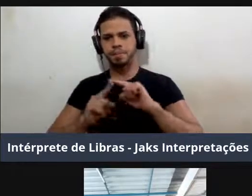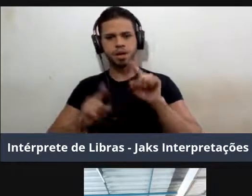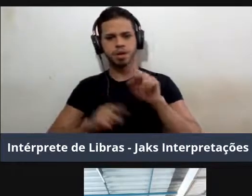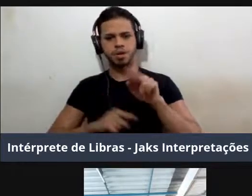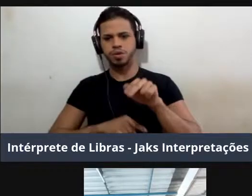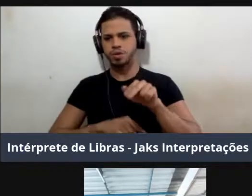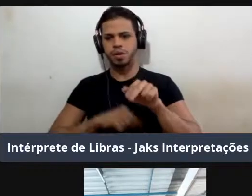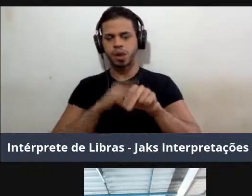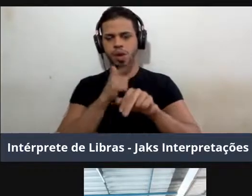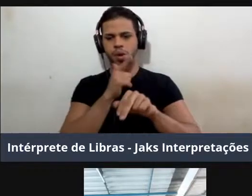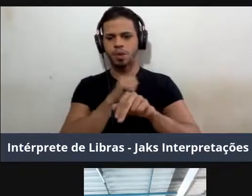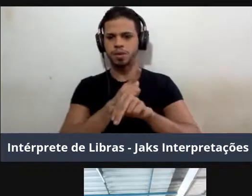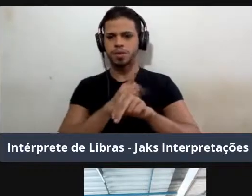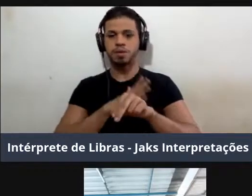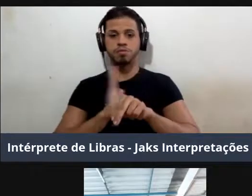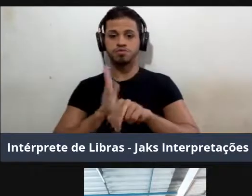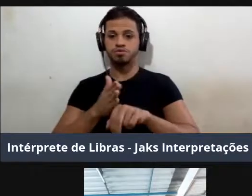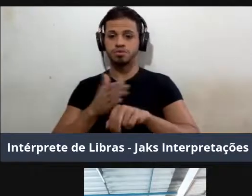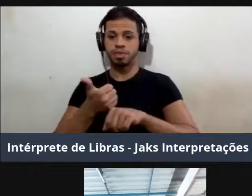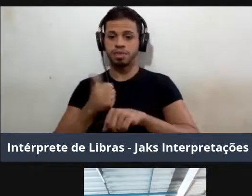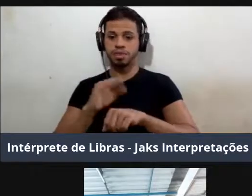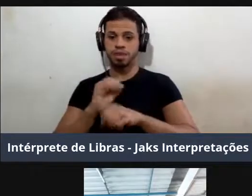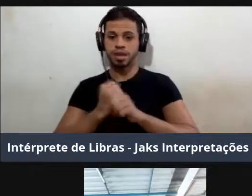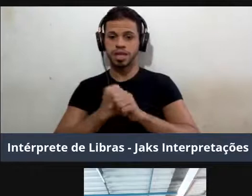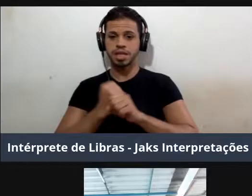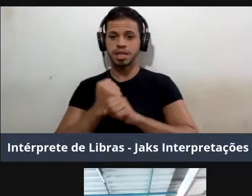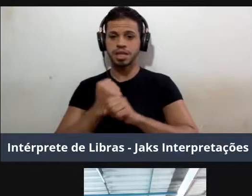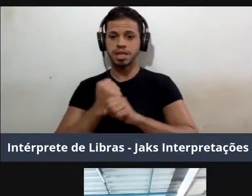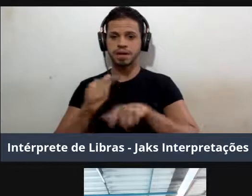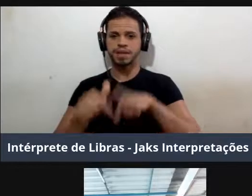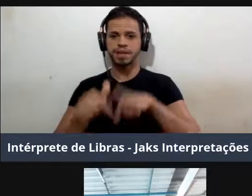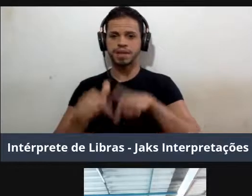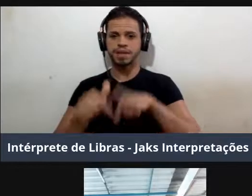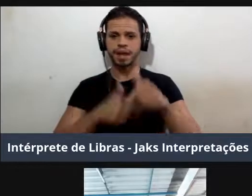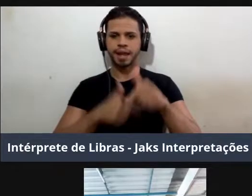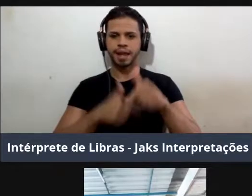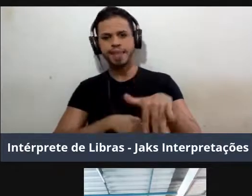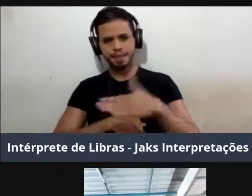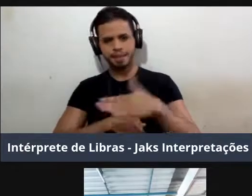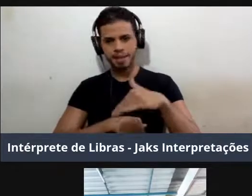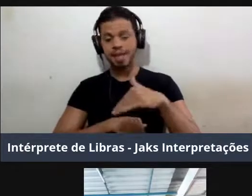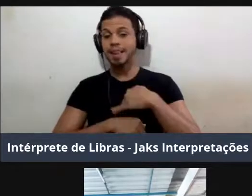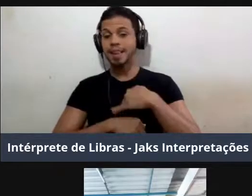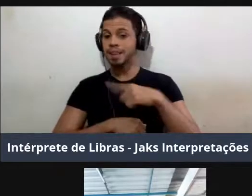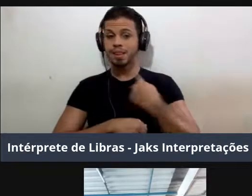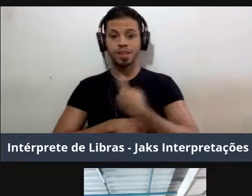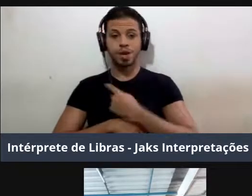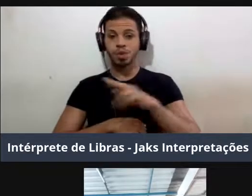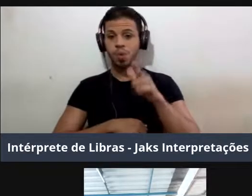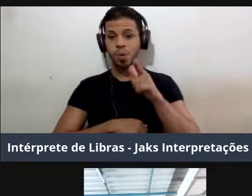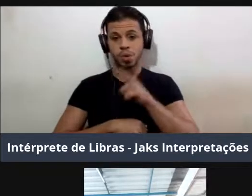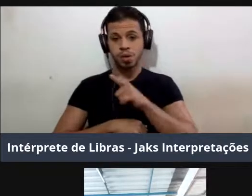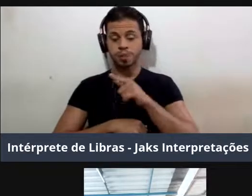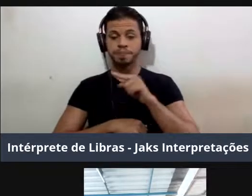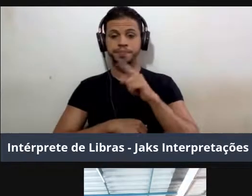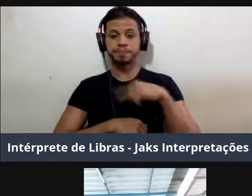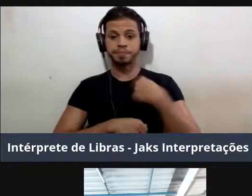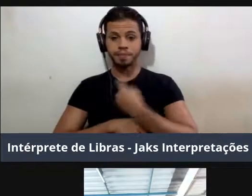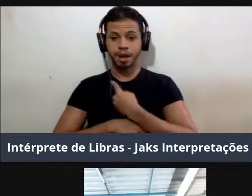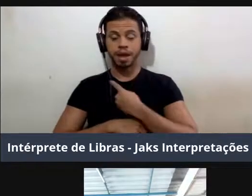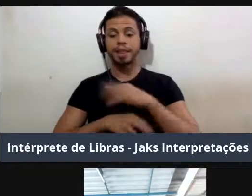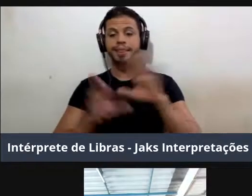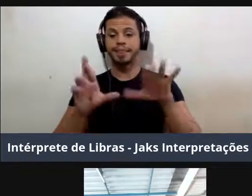parte, nunca tínhamos conseguido. Aí, no Congresso da Rede Unida, nós tivemos essa oportunidade. Quando se teve